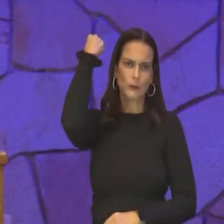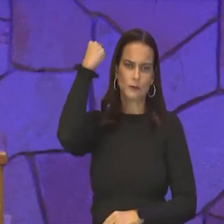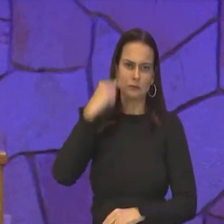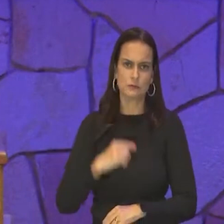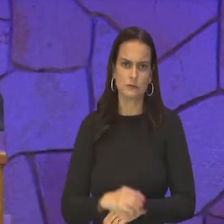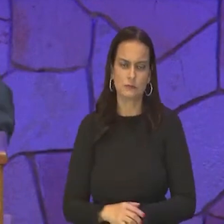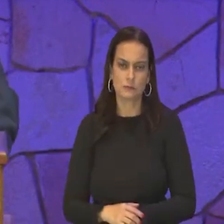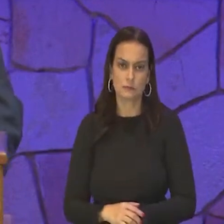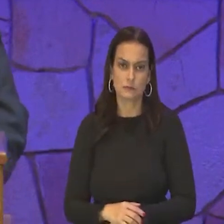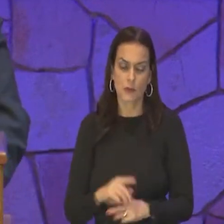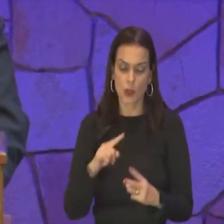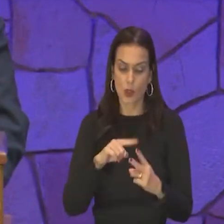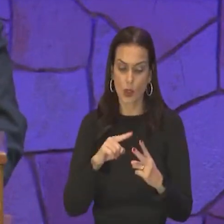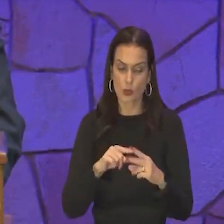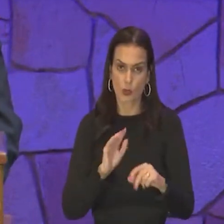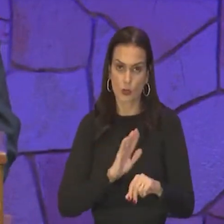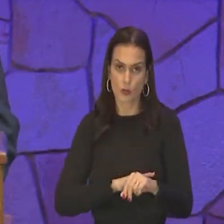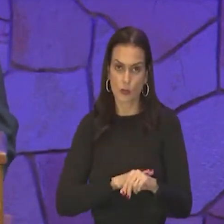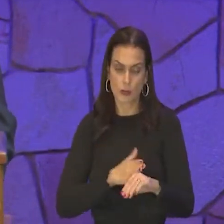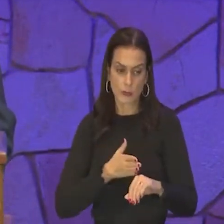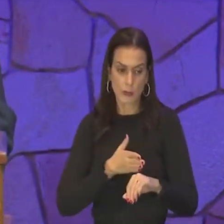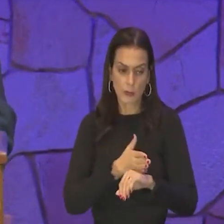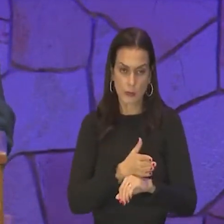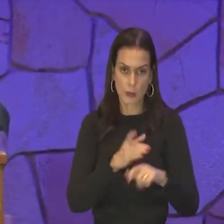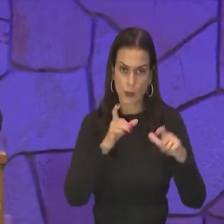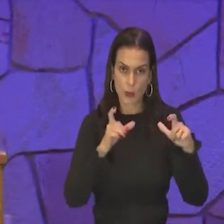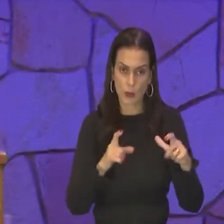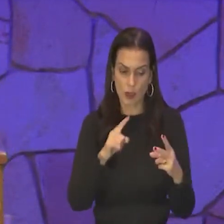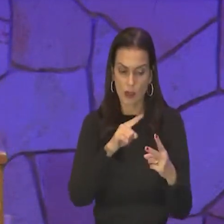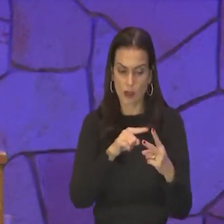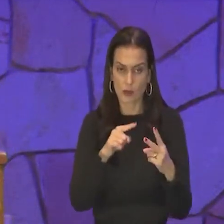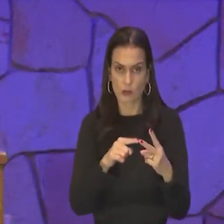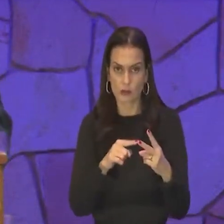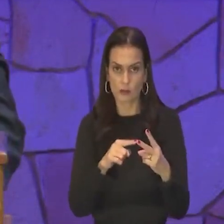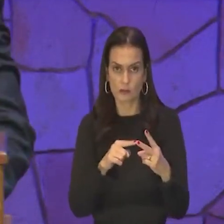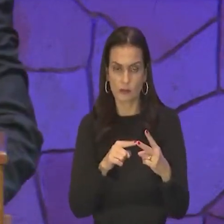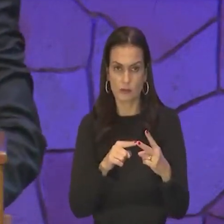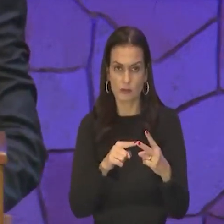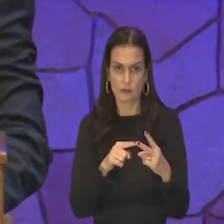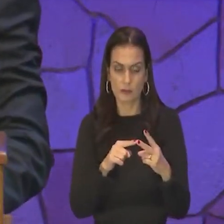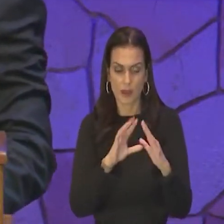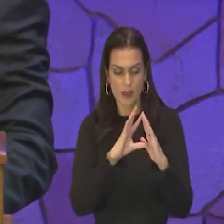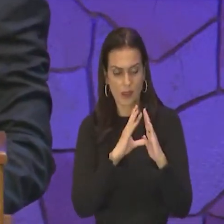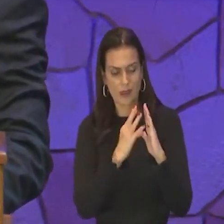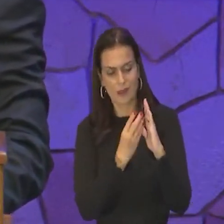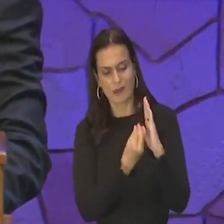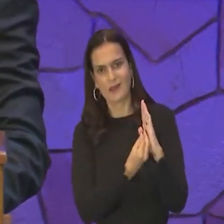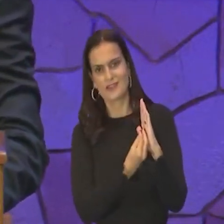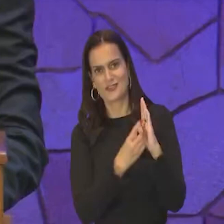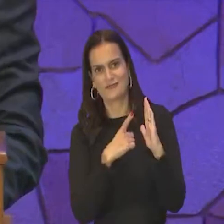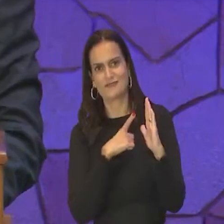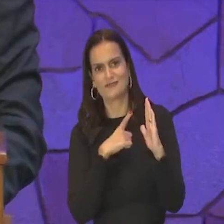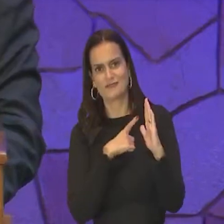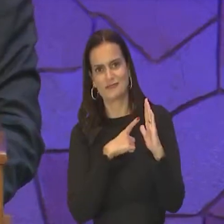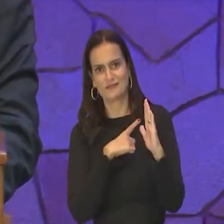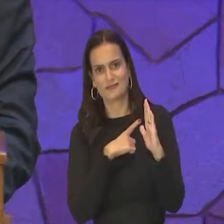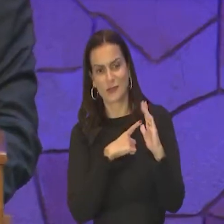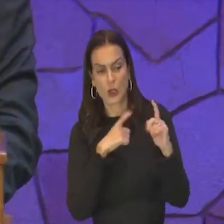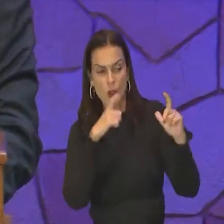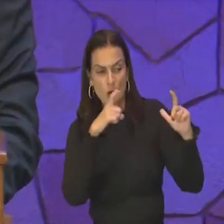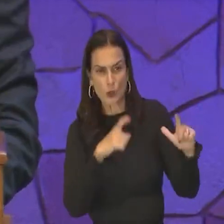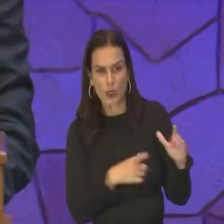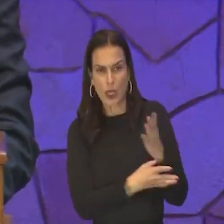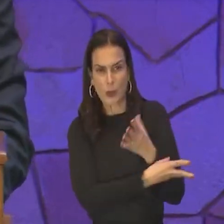por 2 ocasiões entrando em determinados lugares, uma igreja, no meio do